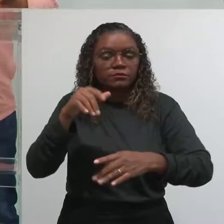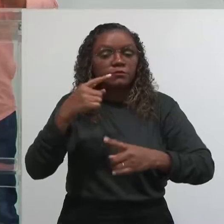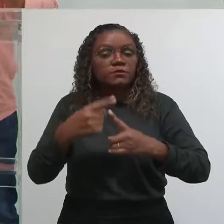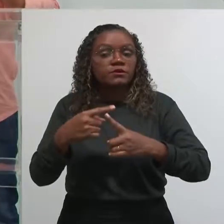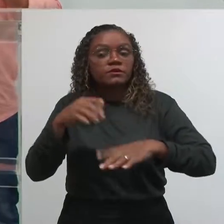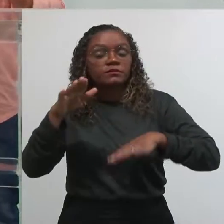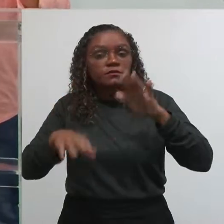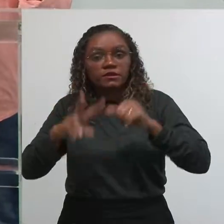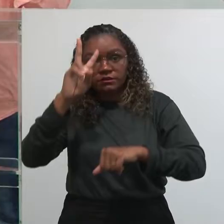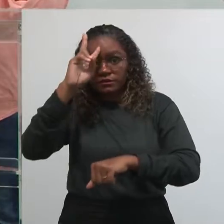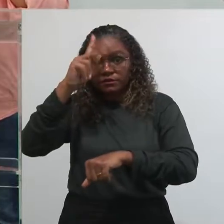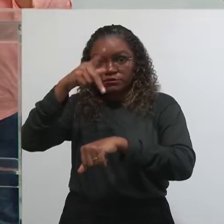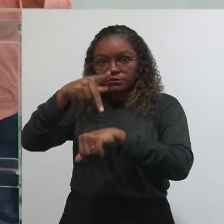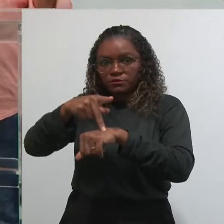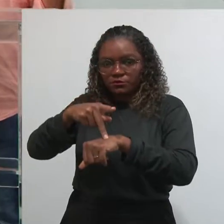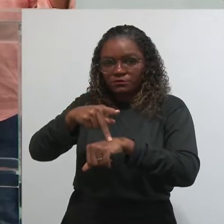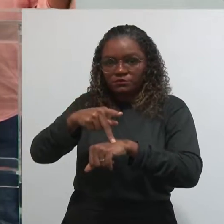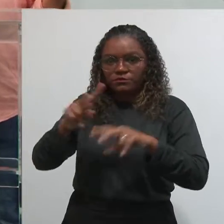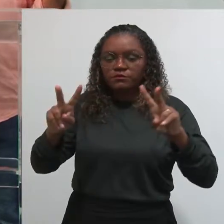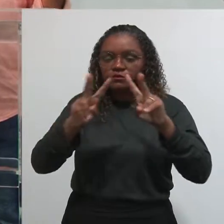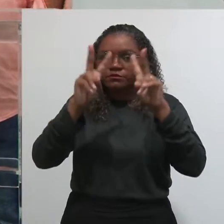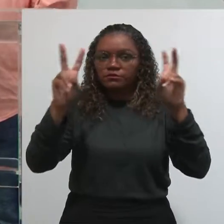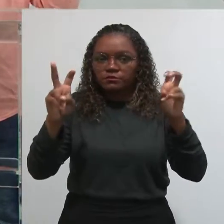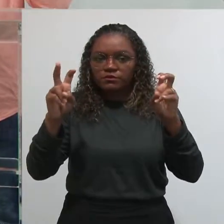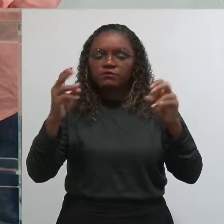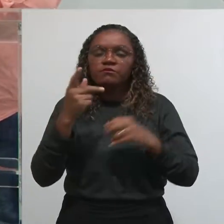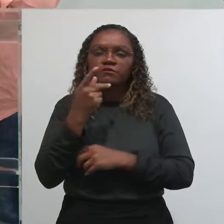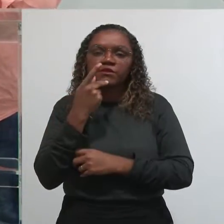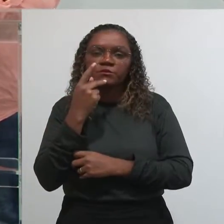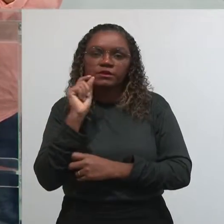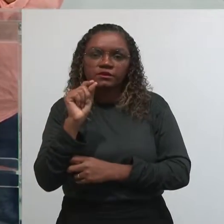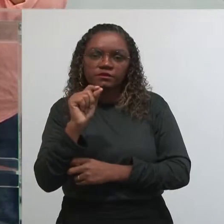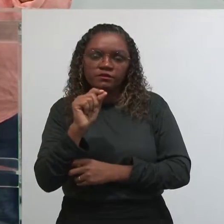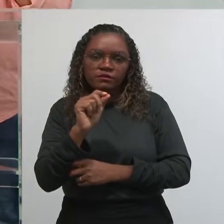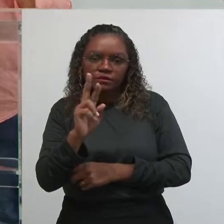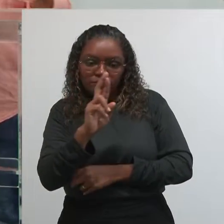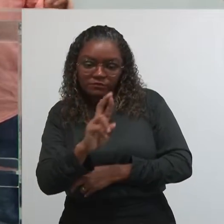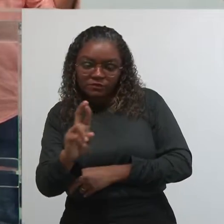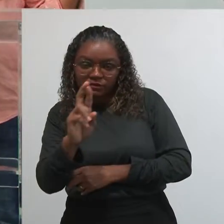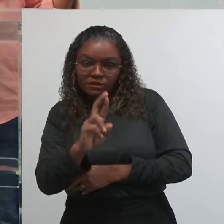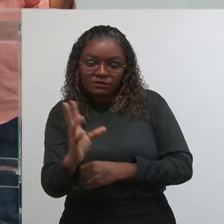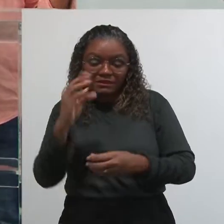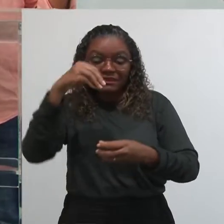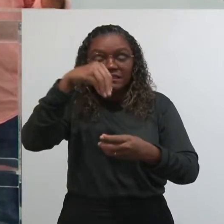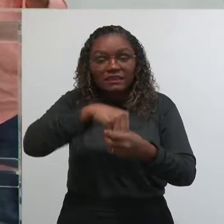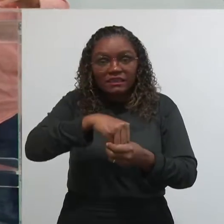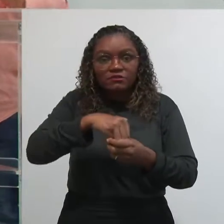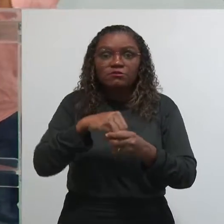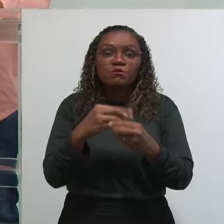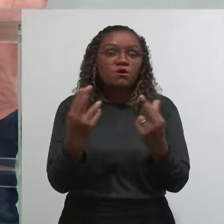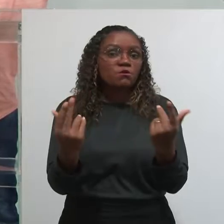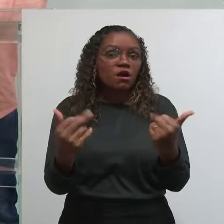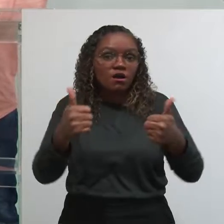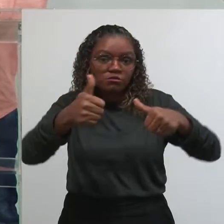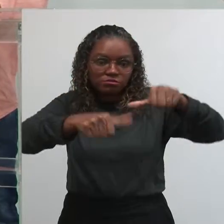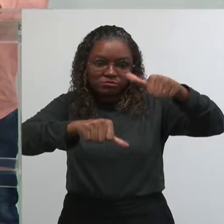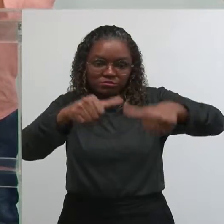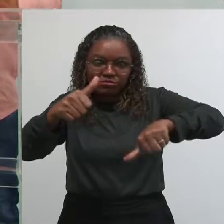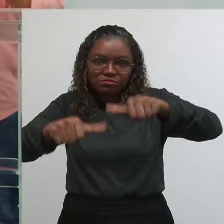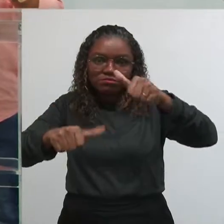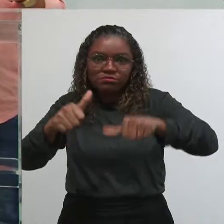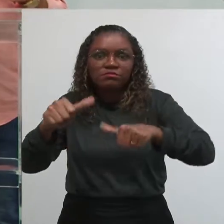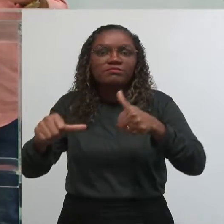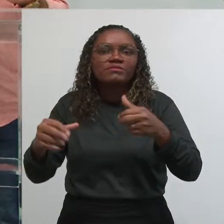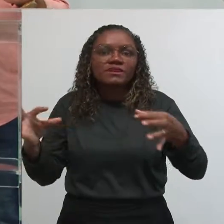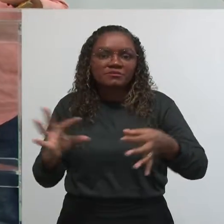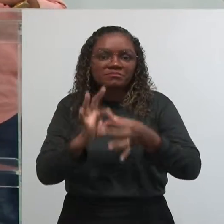dos autores entende que o monitoramento ele está intrínseco à avaliação. Então, quando você monitora, você também está avaliando. Okay?